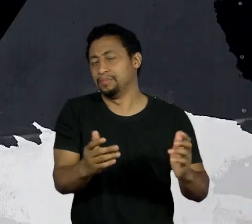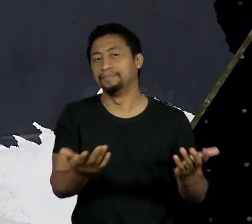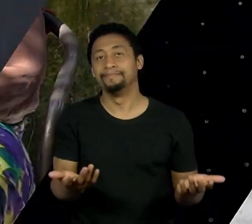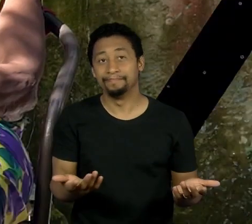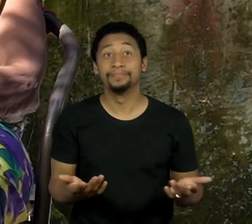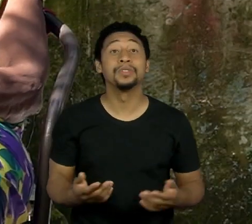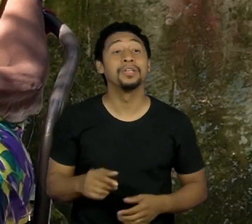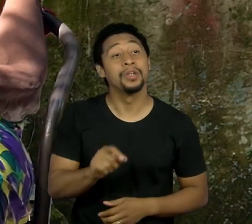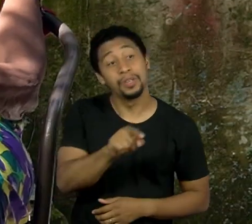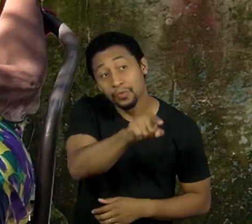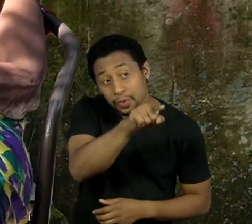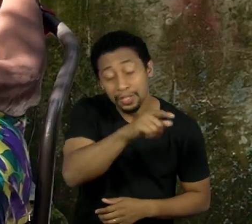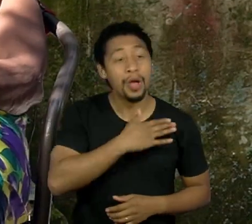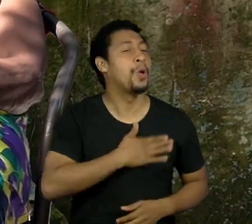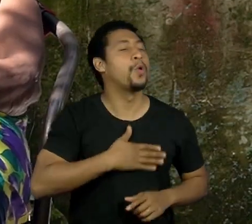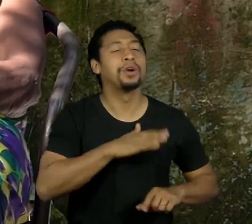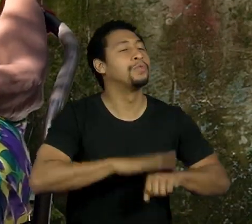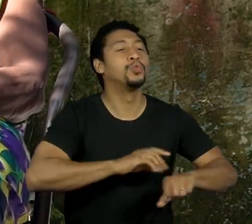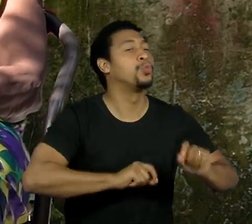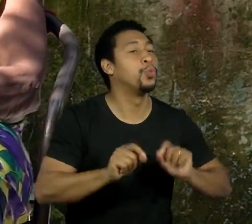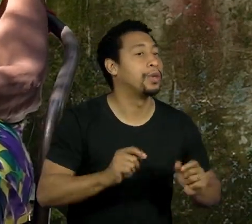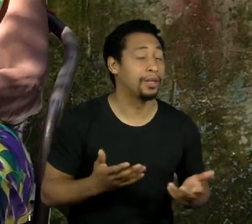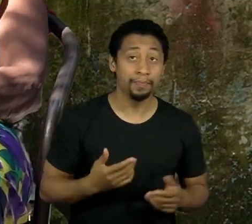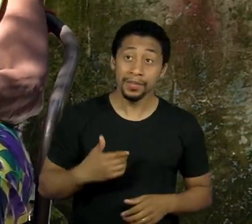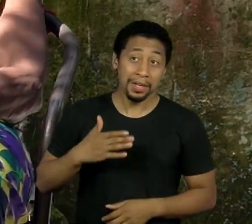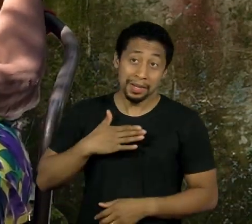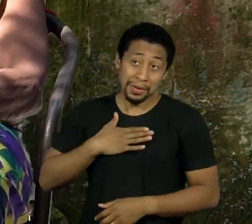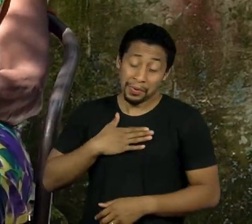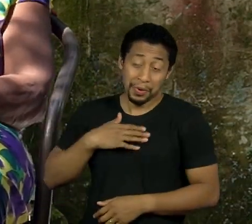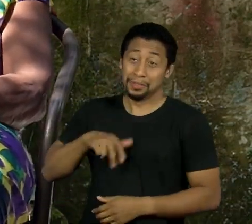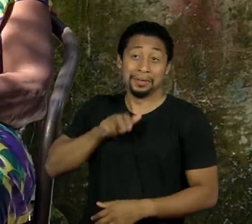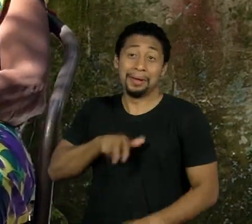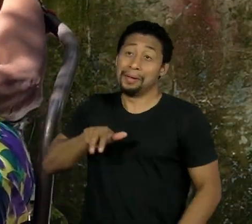hoje? Já vê? Bater perna, né?